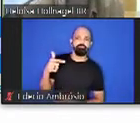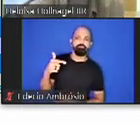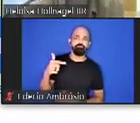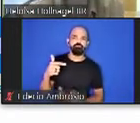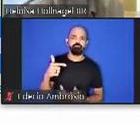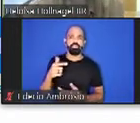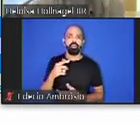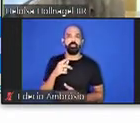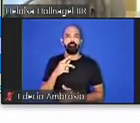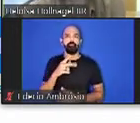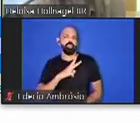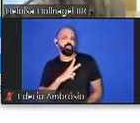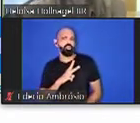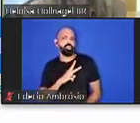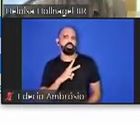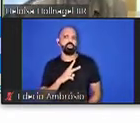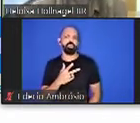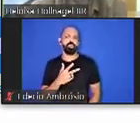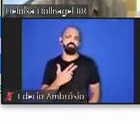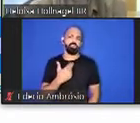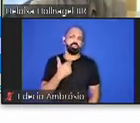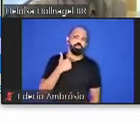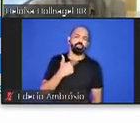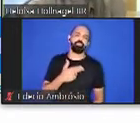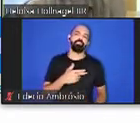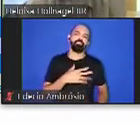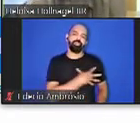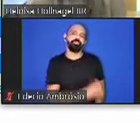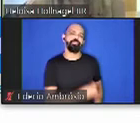pessoal, por exemplo, filhos e